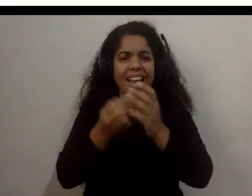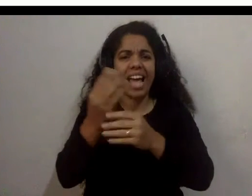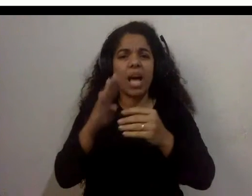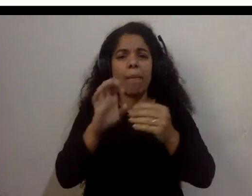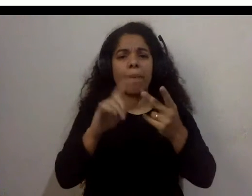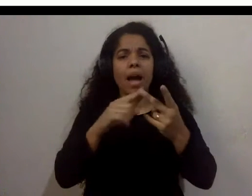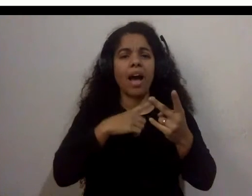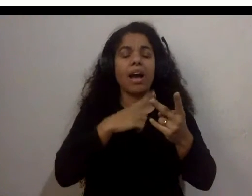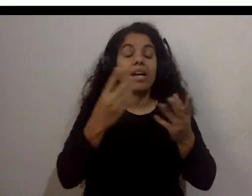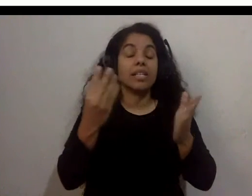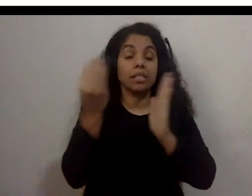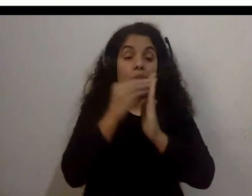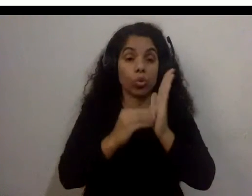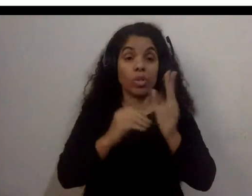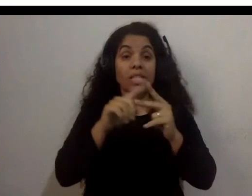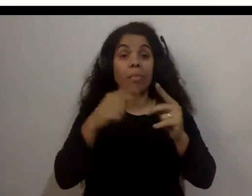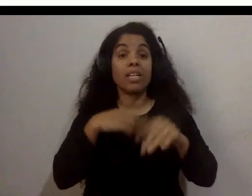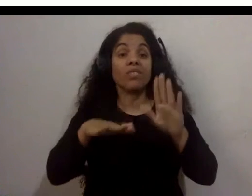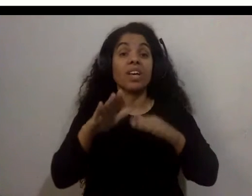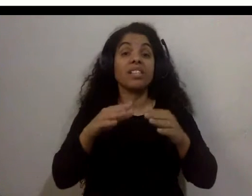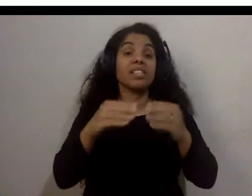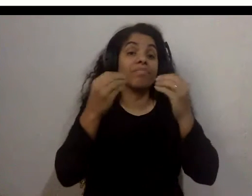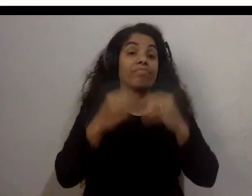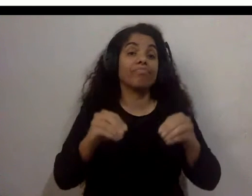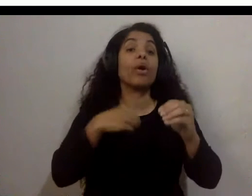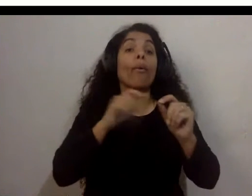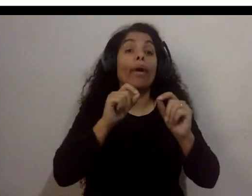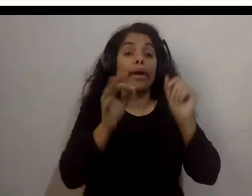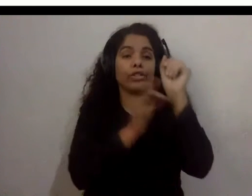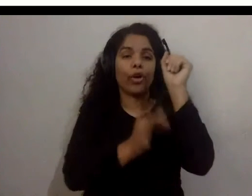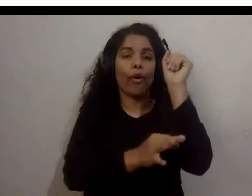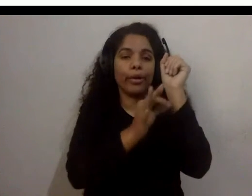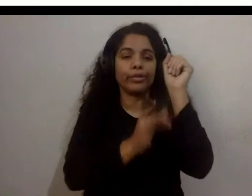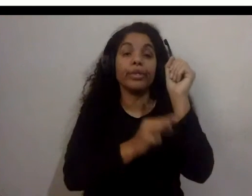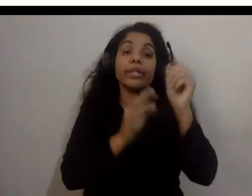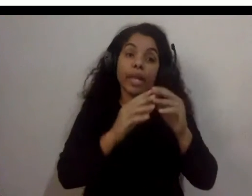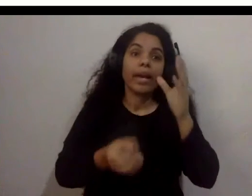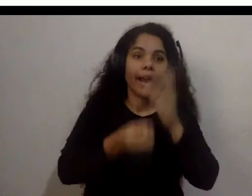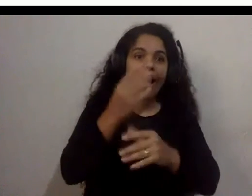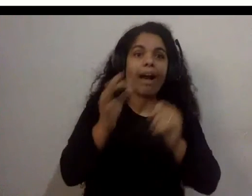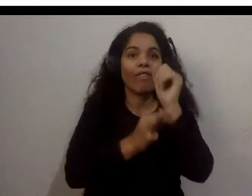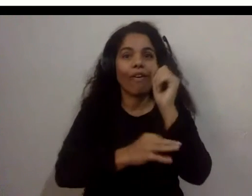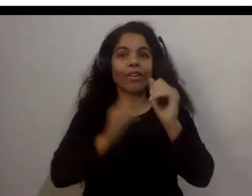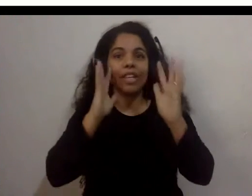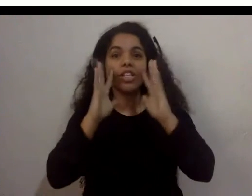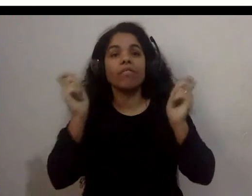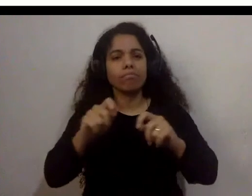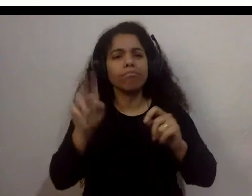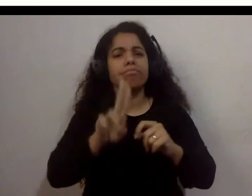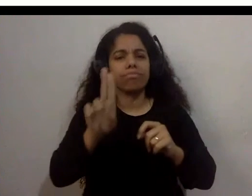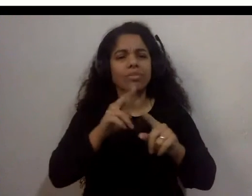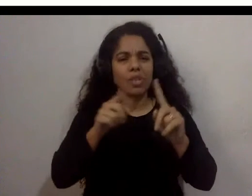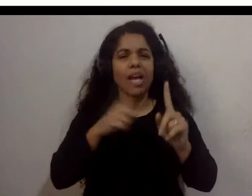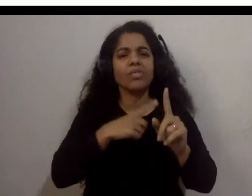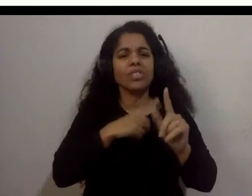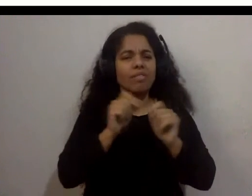base e construir em cima, às vezes você tinha muito desperdício de código, porque você criava um código que inicialmente você achava que ia ser usado, você